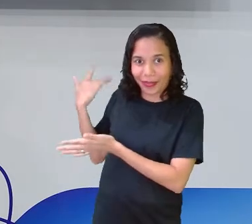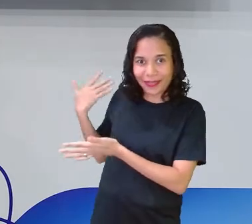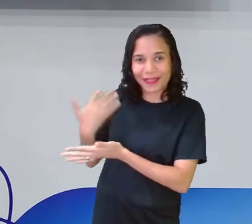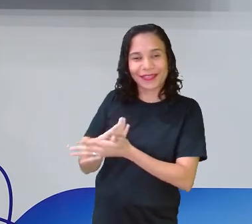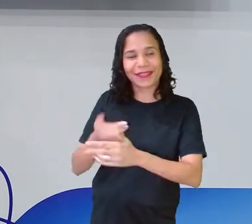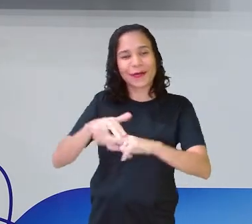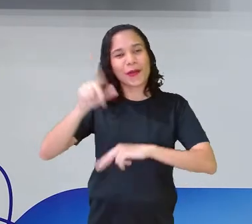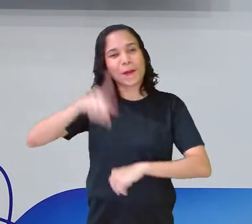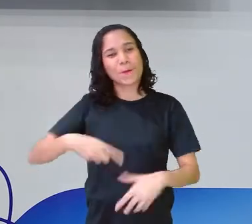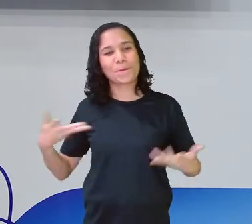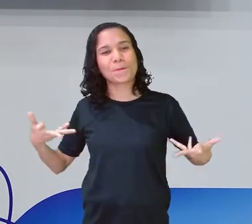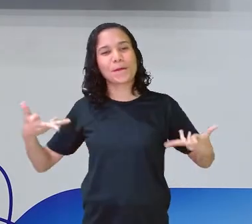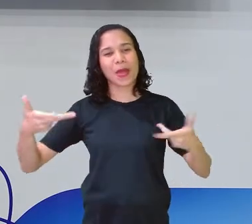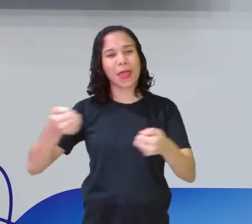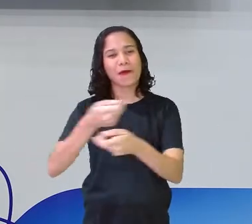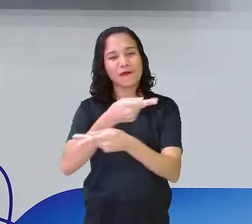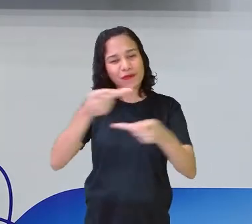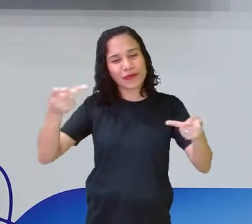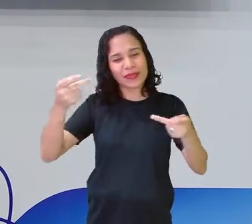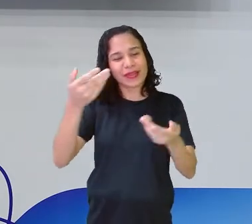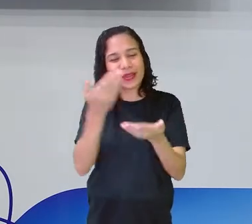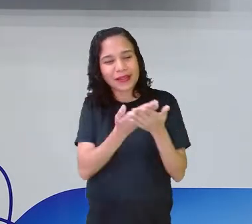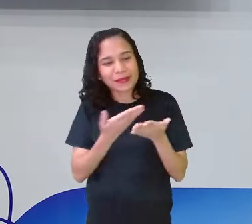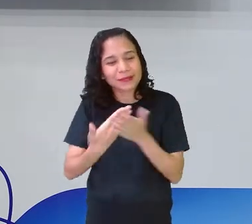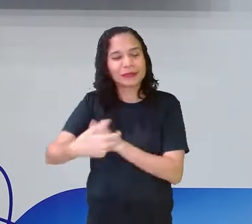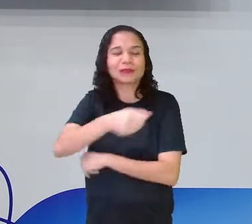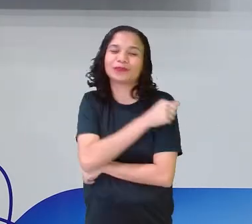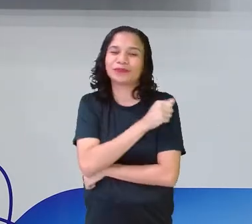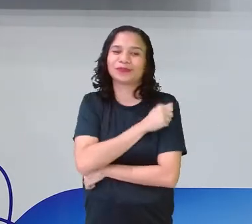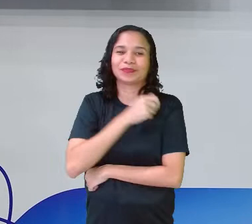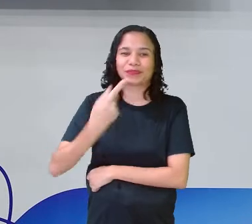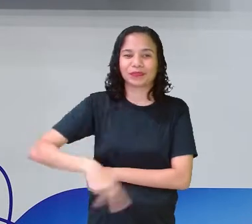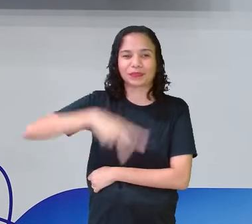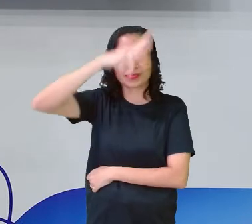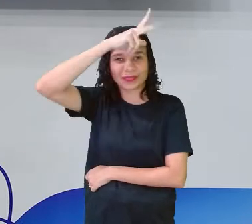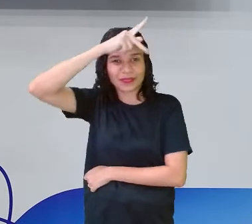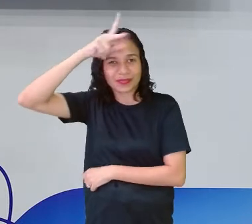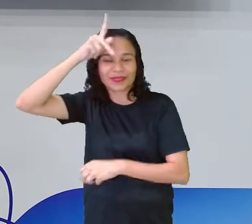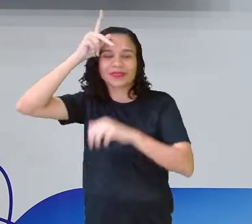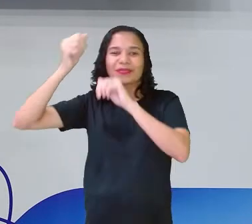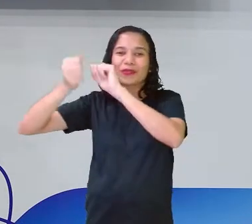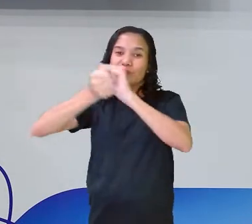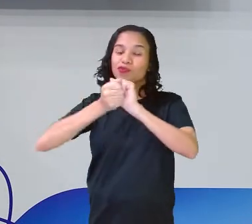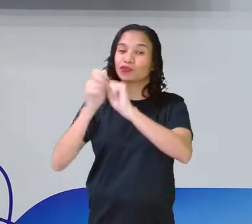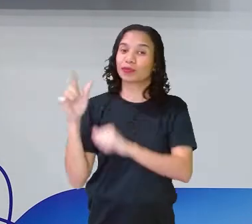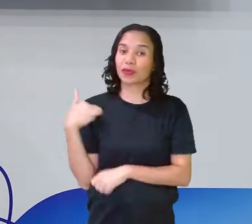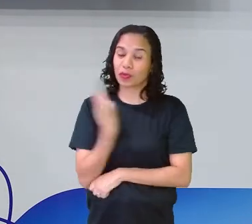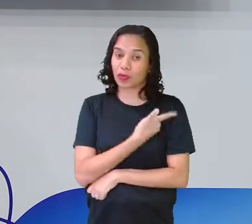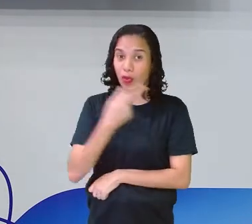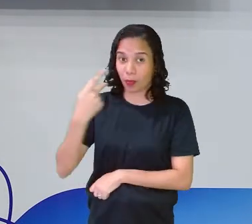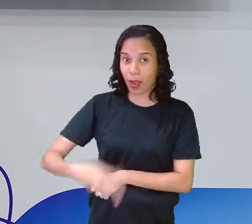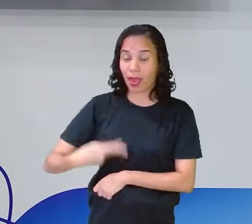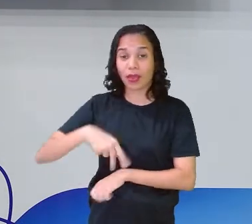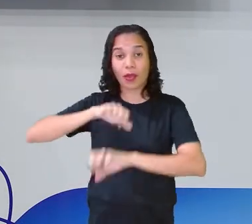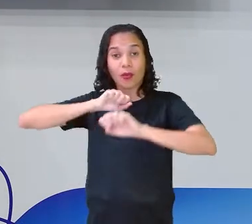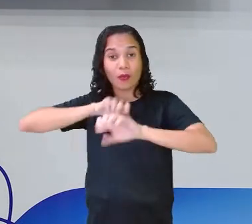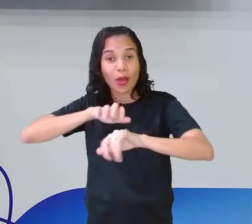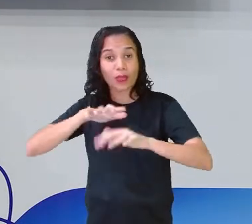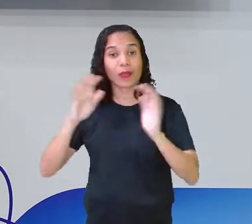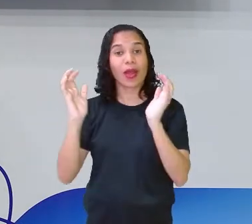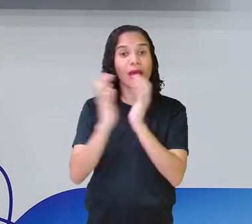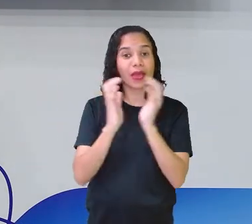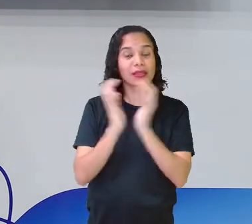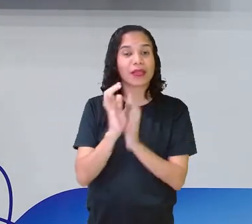que maravilhoso ter você, estudante da rede municipal, junto com a gente, né? Afinal, o Educa Recife, ele